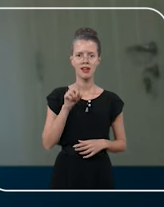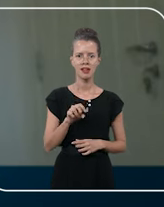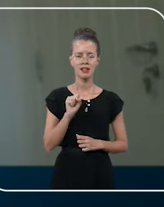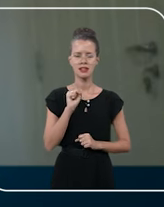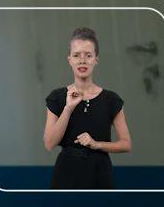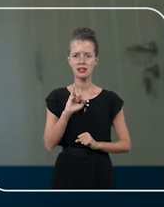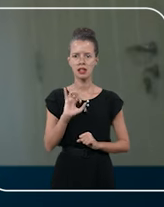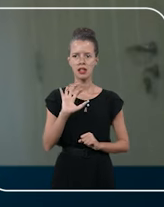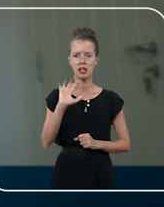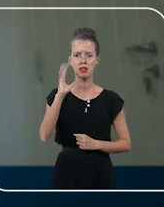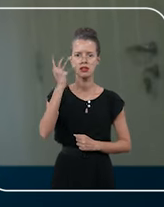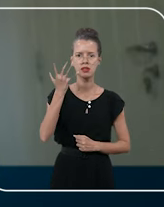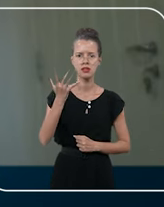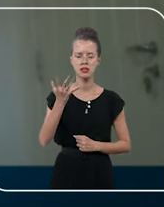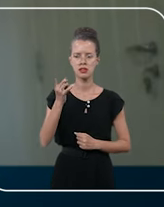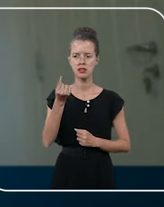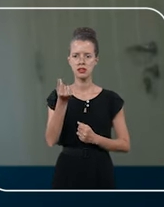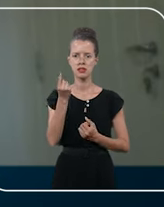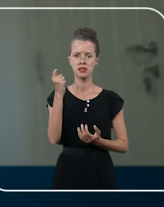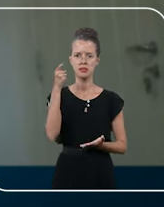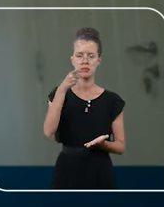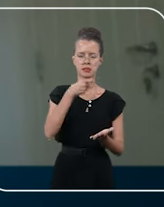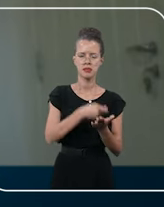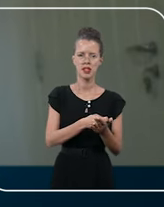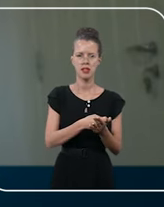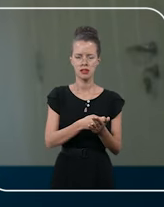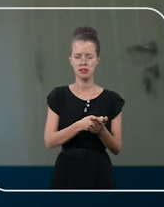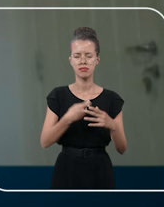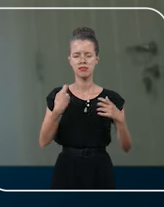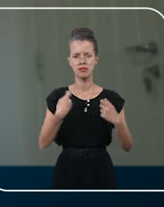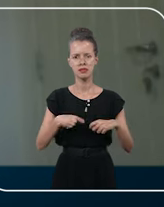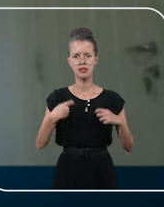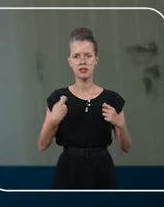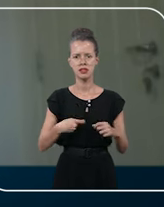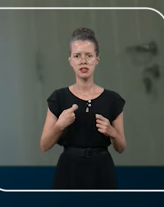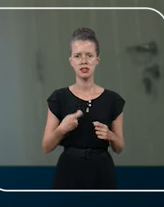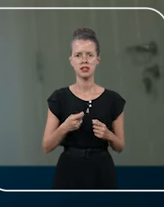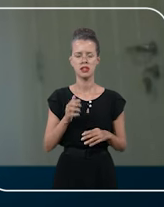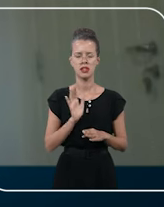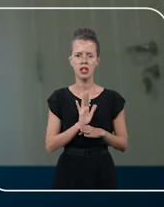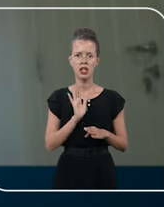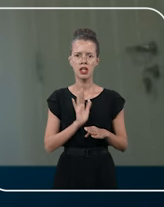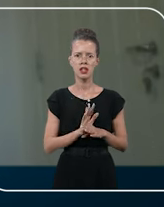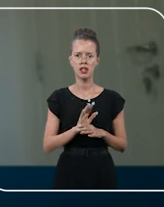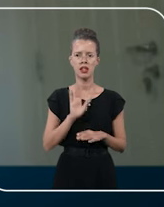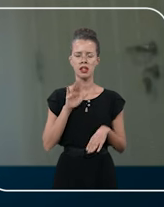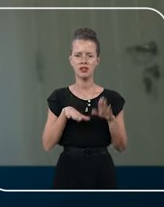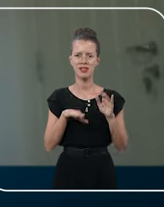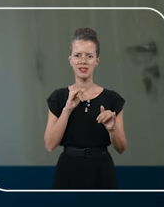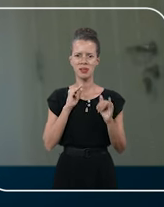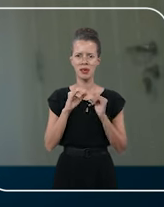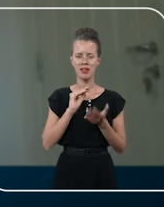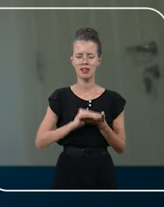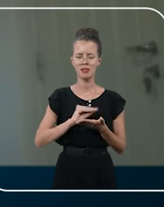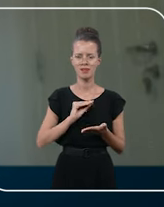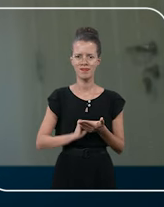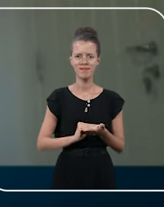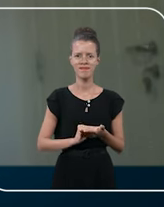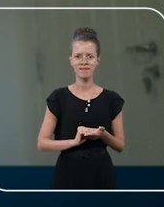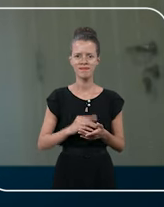uma indenização constante dessa falta de informação, é necessário que a gente tenha um dano